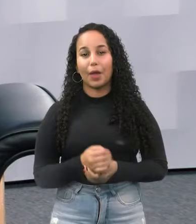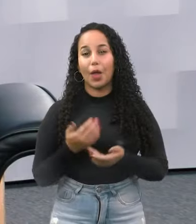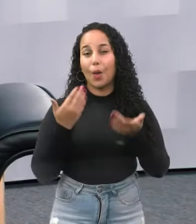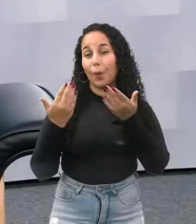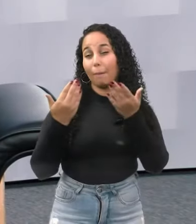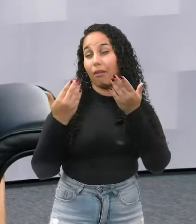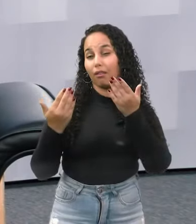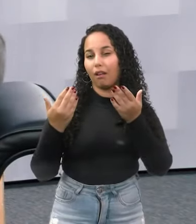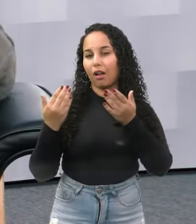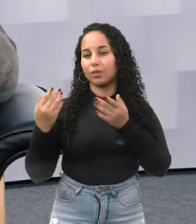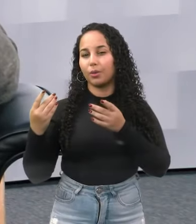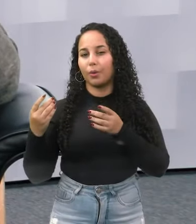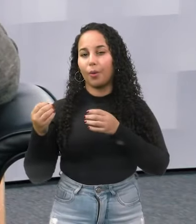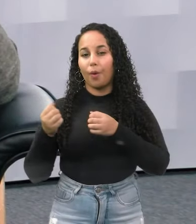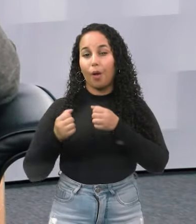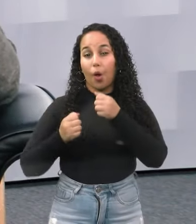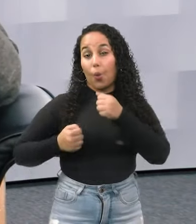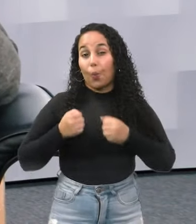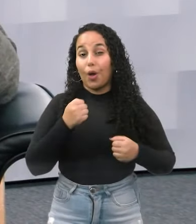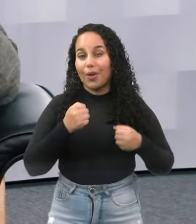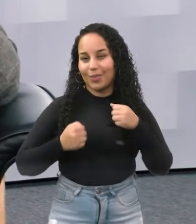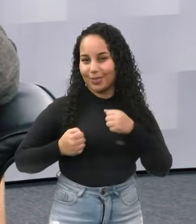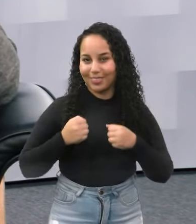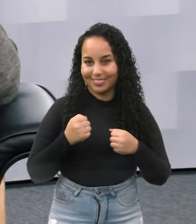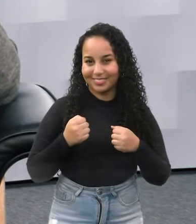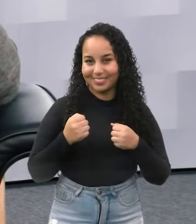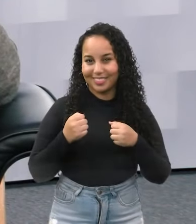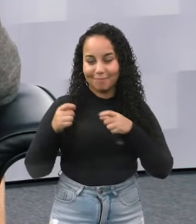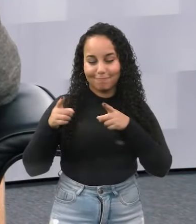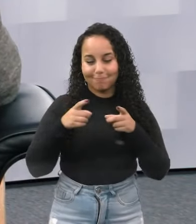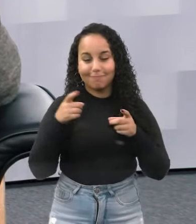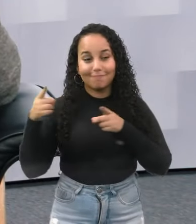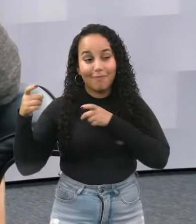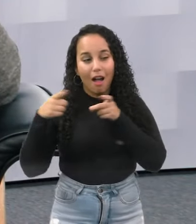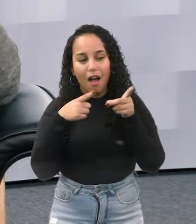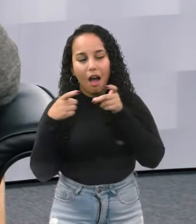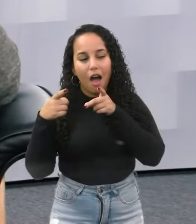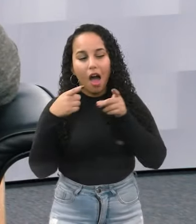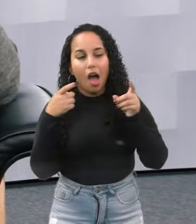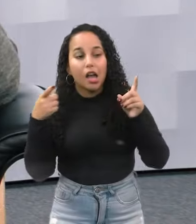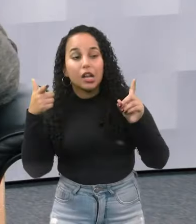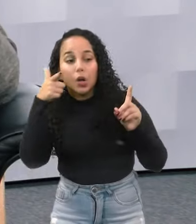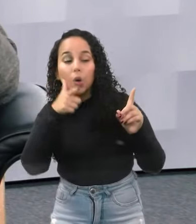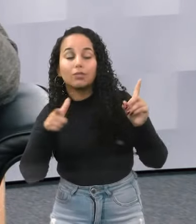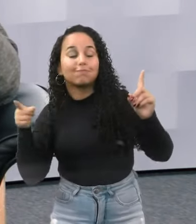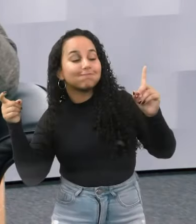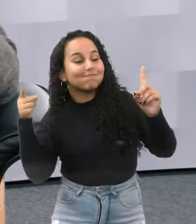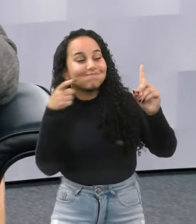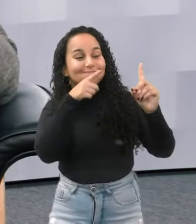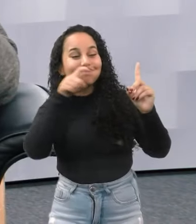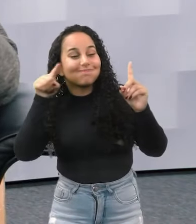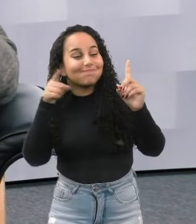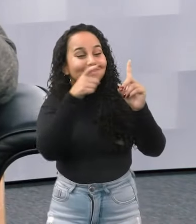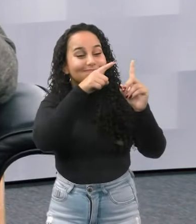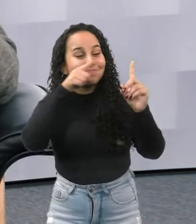isso é uma corrida e é uma prova, porque os espermatozoides irão correr